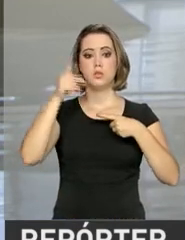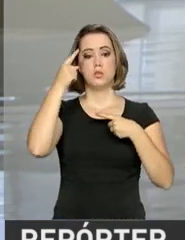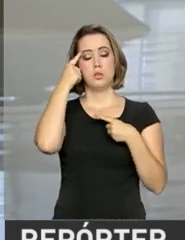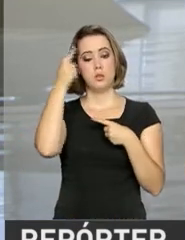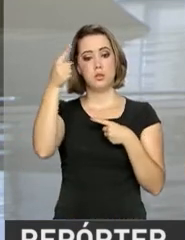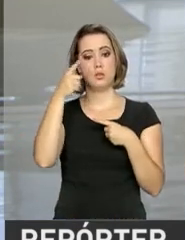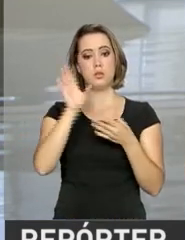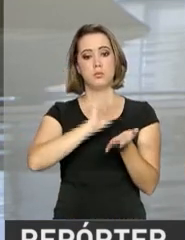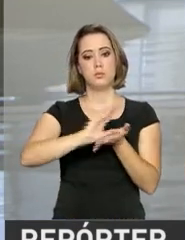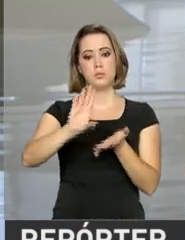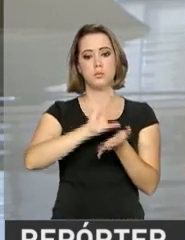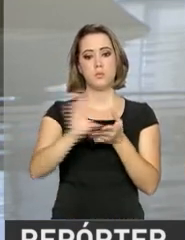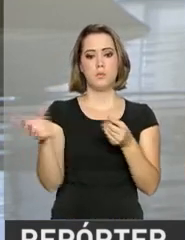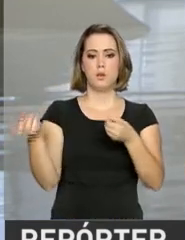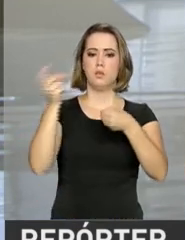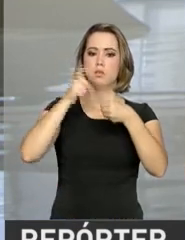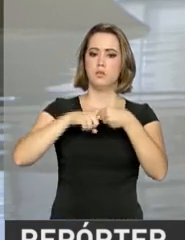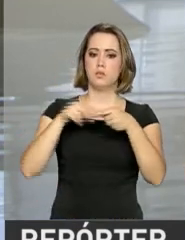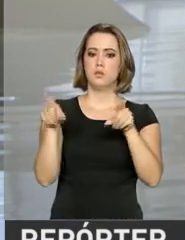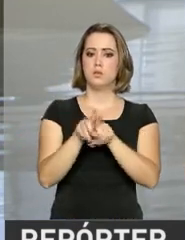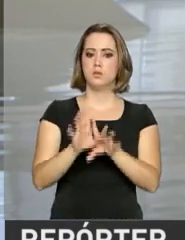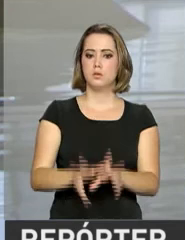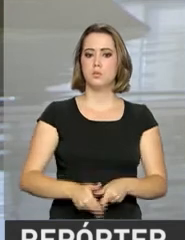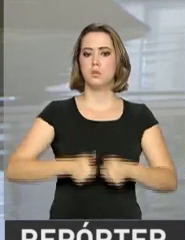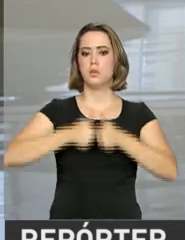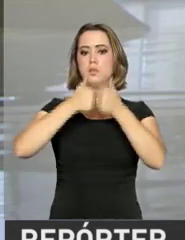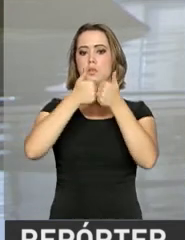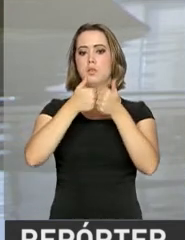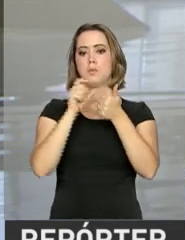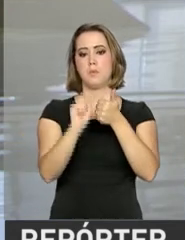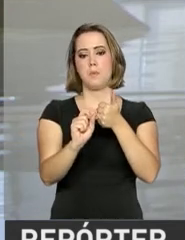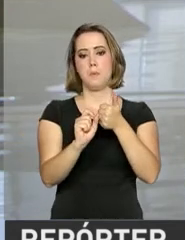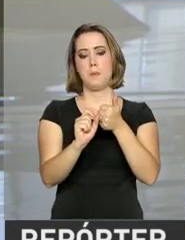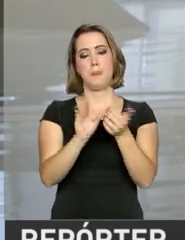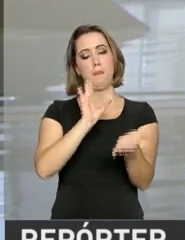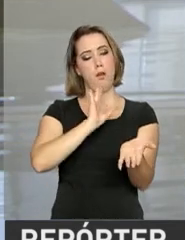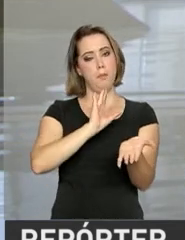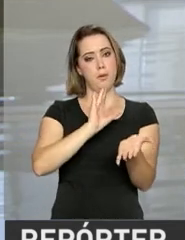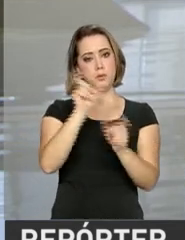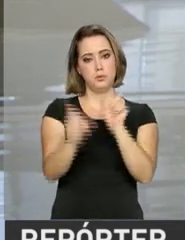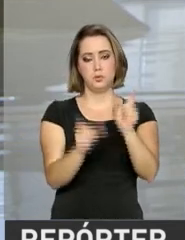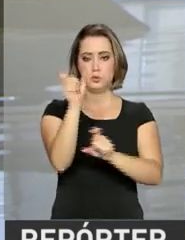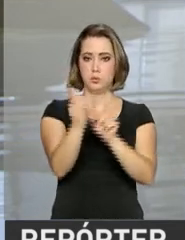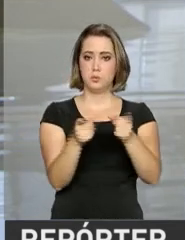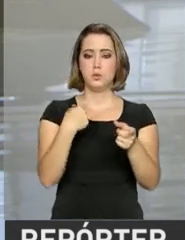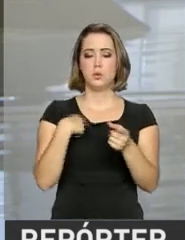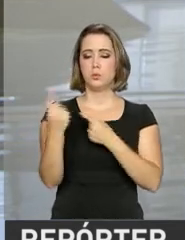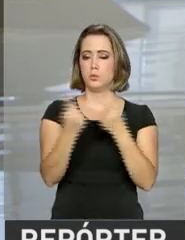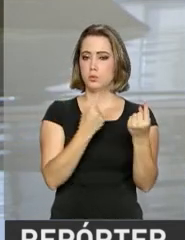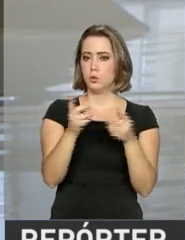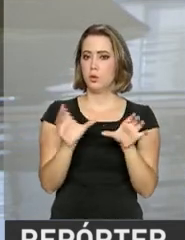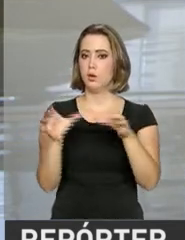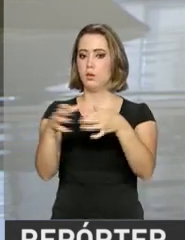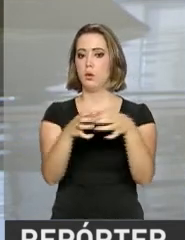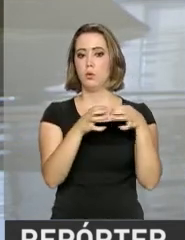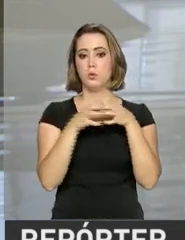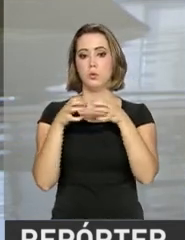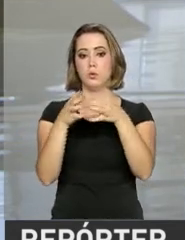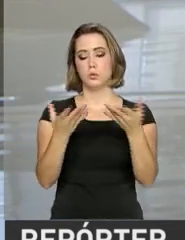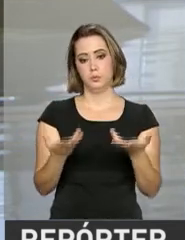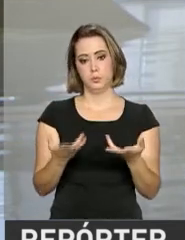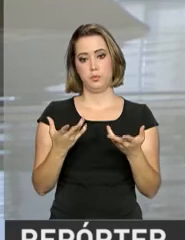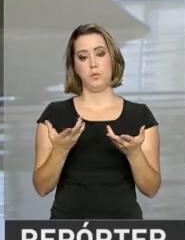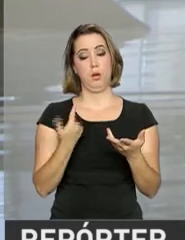sejam retomados além da melhoria da cadeia de fornecedores do setor para exploração em área